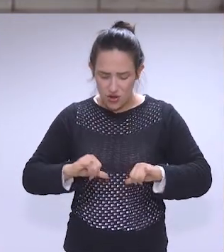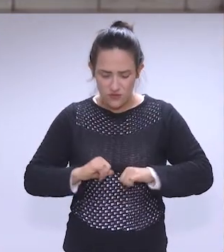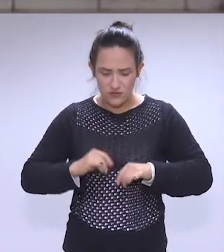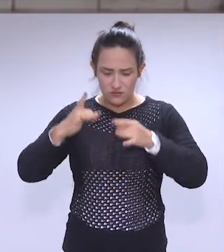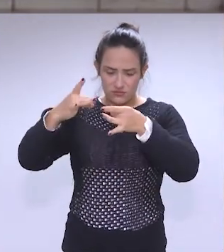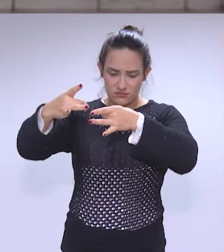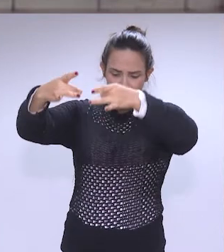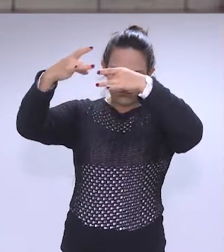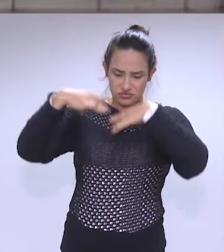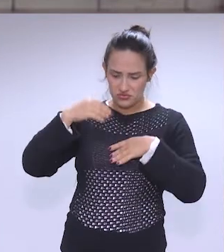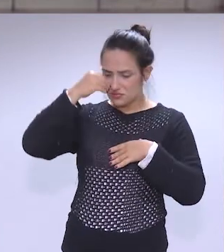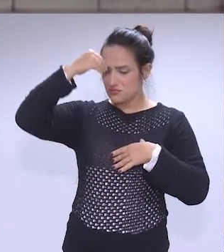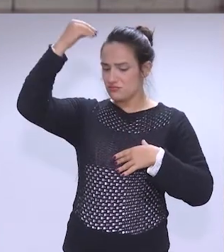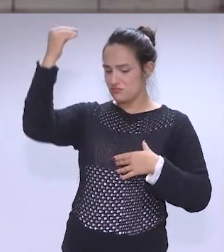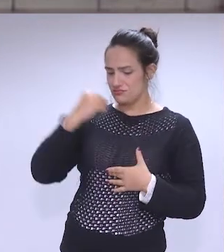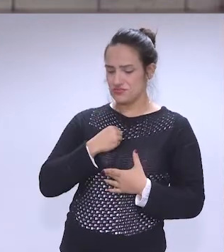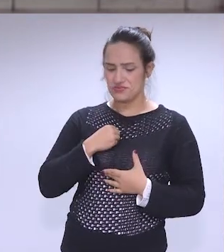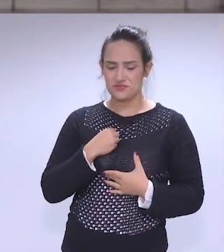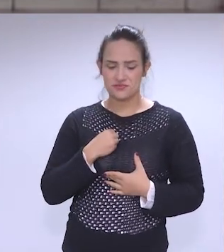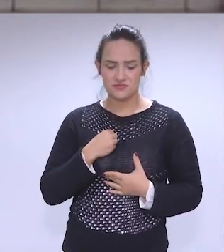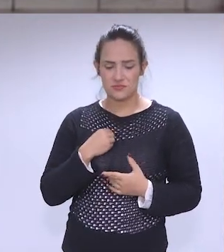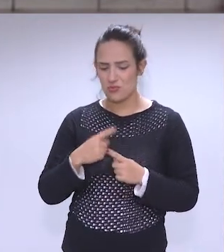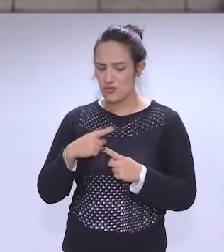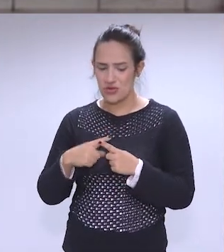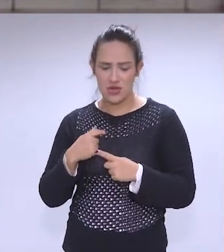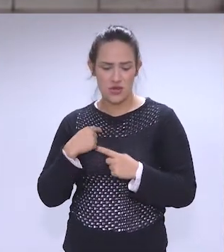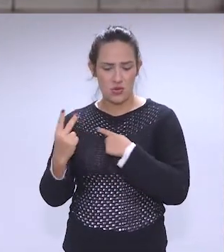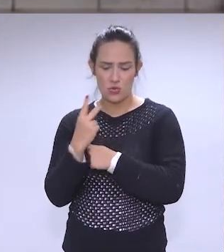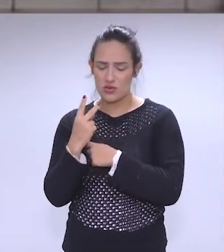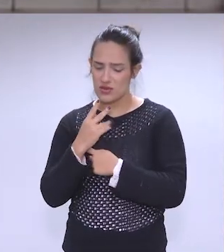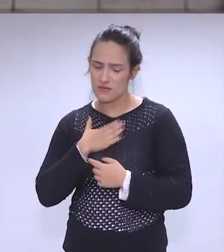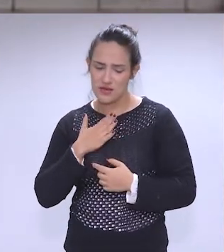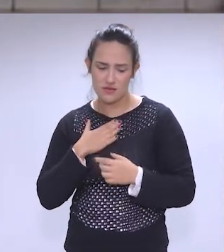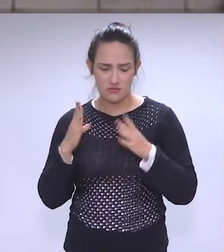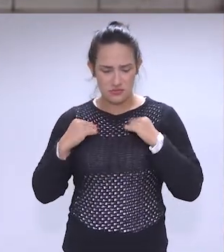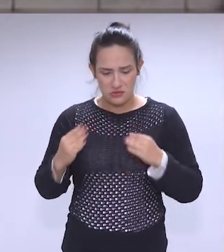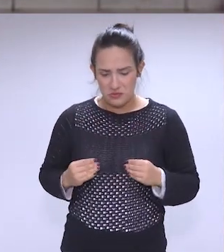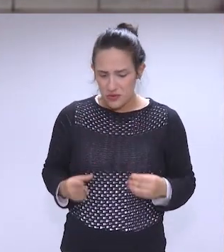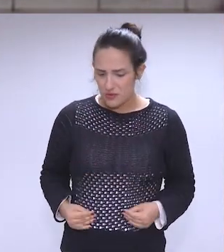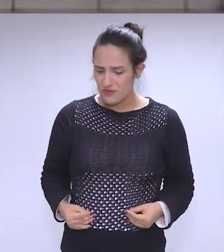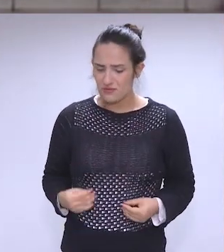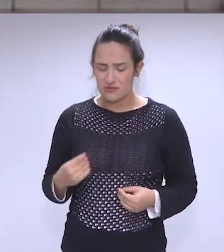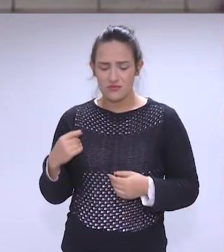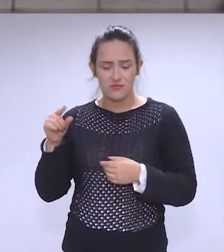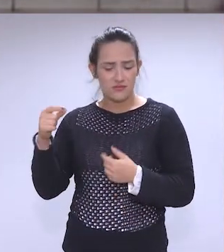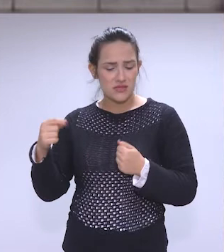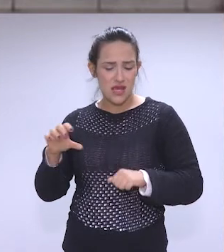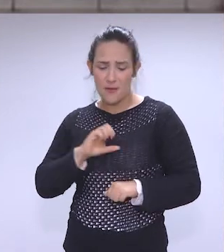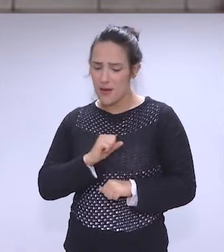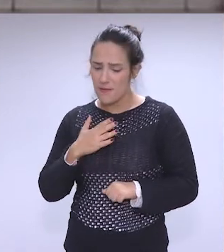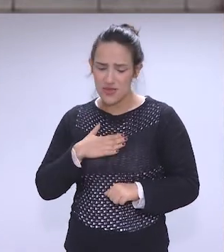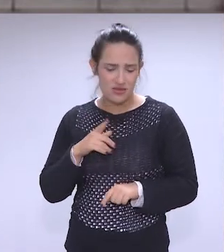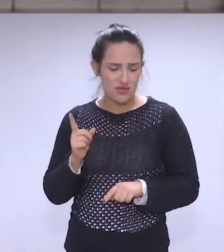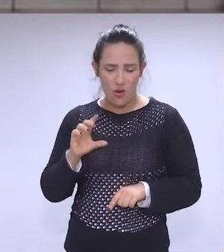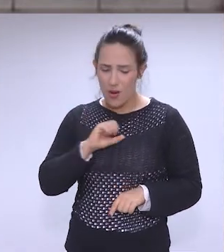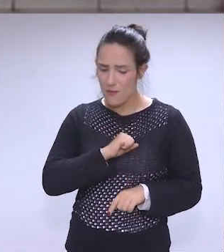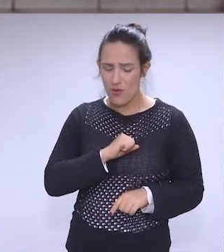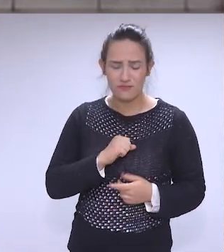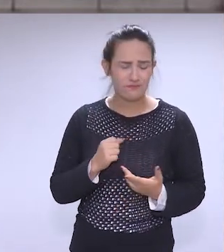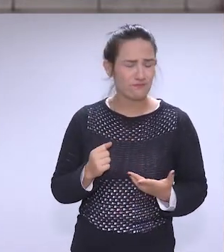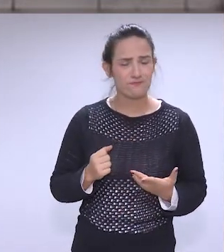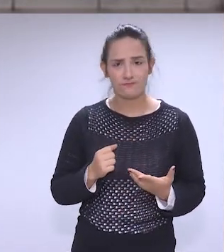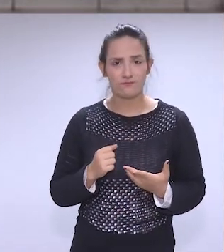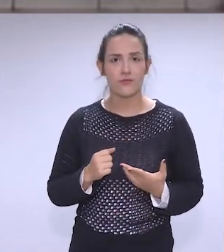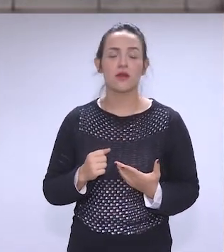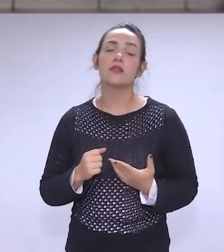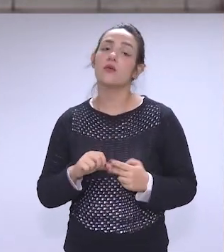do abandono, da negligência, de quem deveria cuidar, abusou, de quem deveria amar, violentou. Então, o